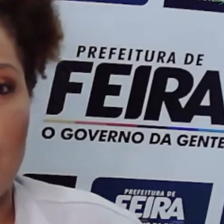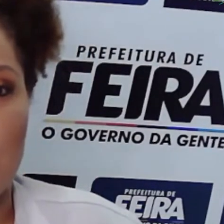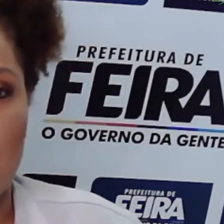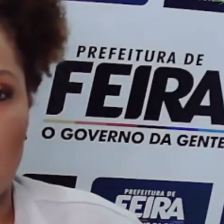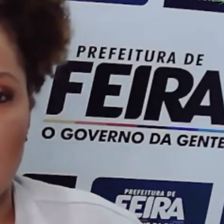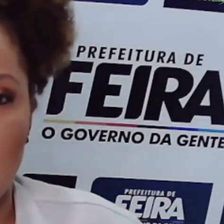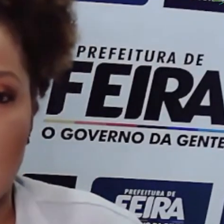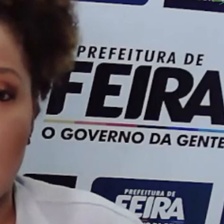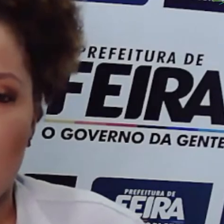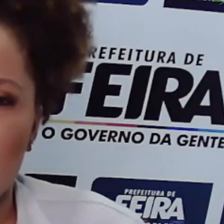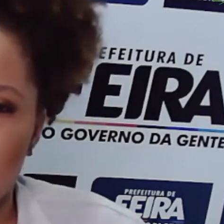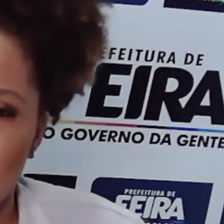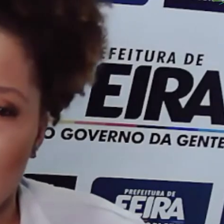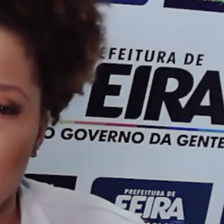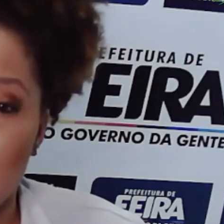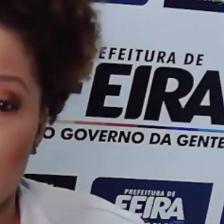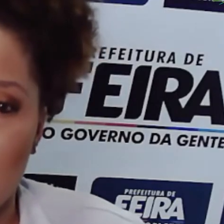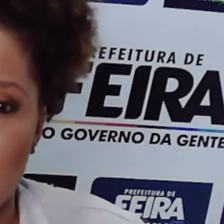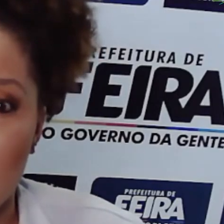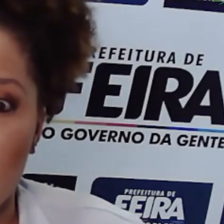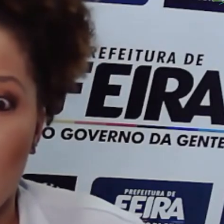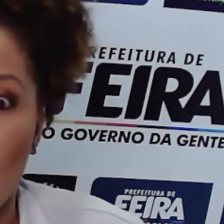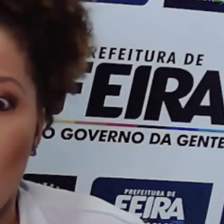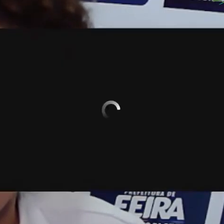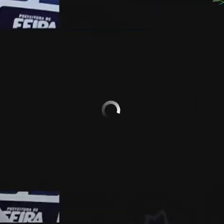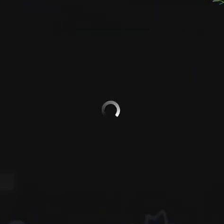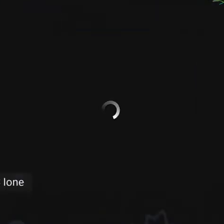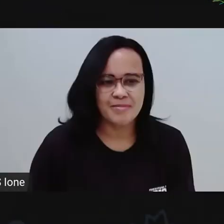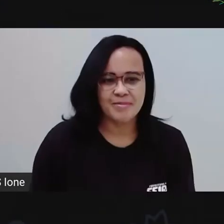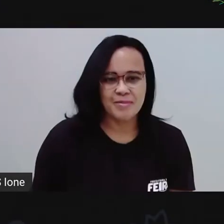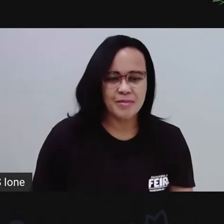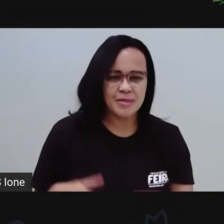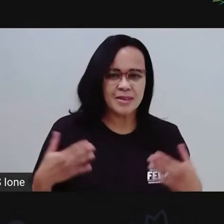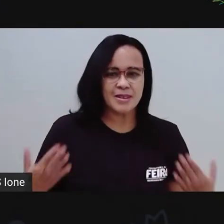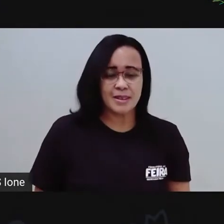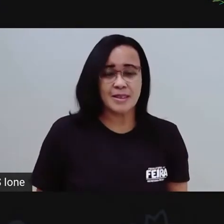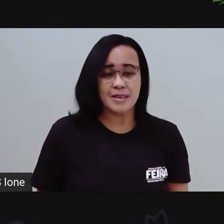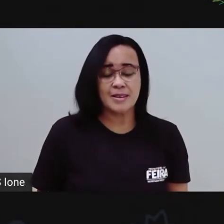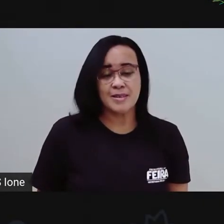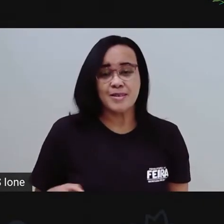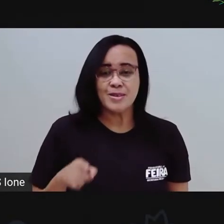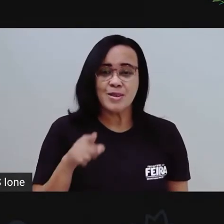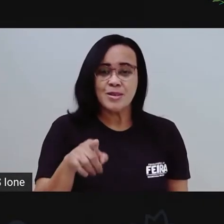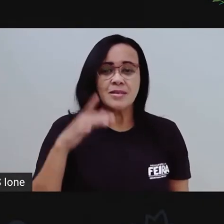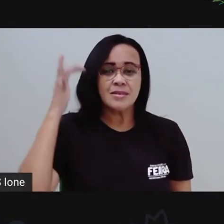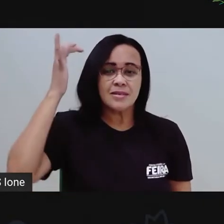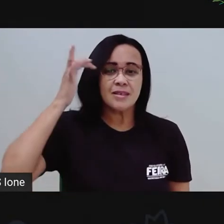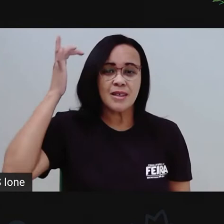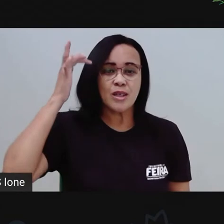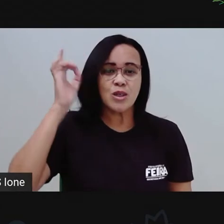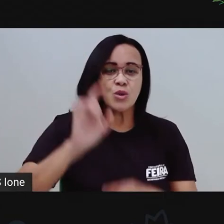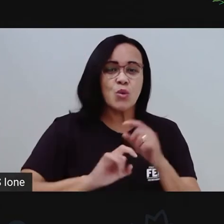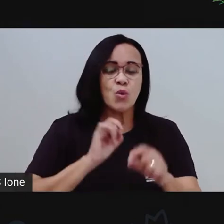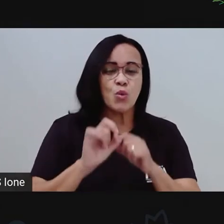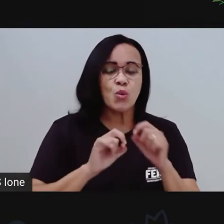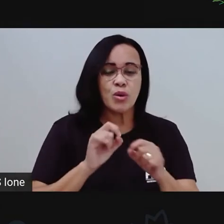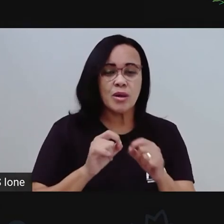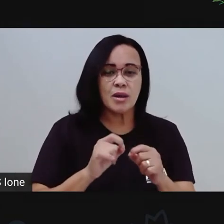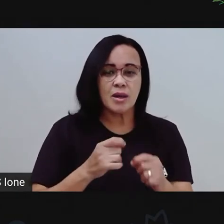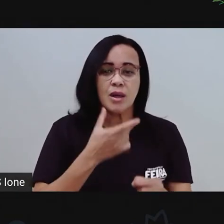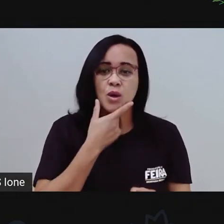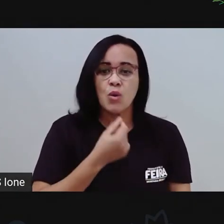acham, né? Vocês acham que Jeremim falou, né, Jeremias, né, na verdade, Jeremim é o príncipe, mas que